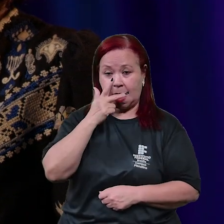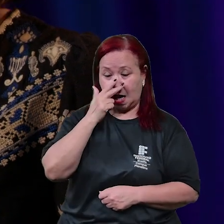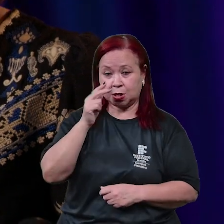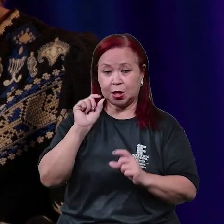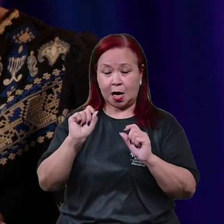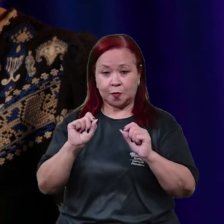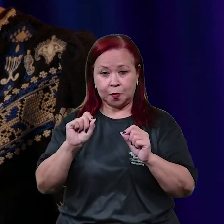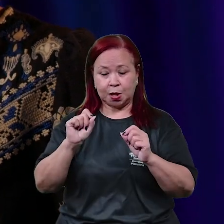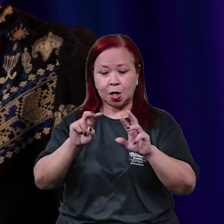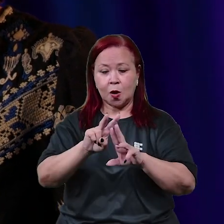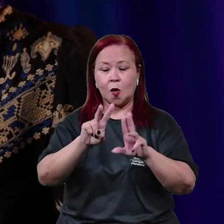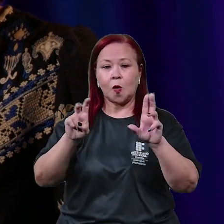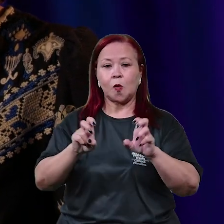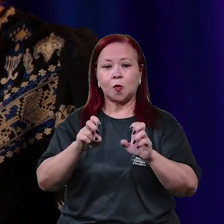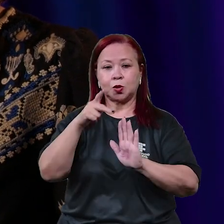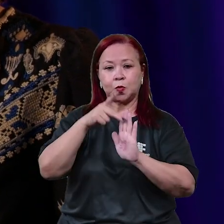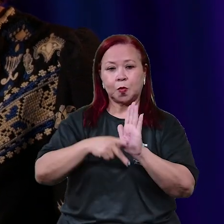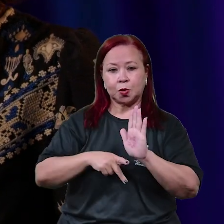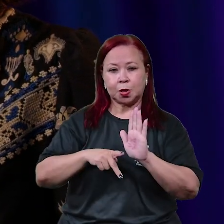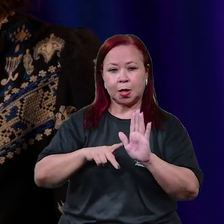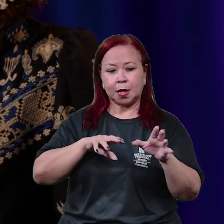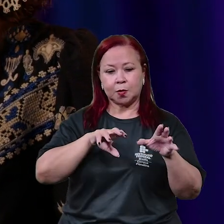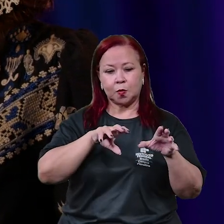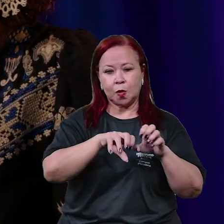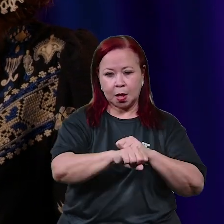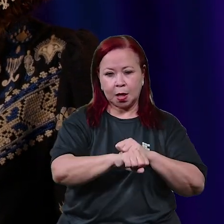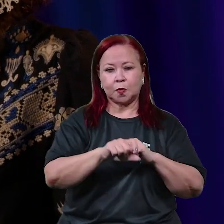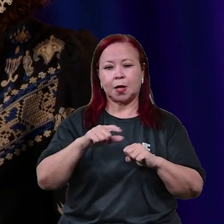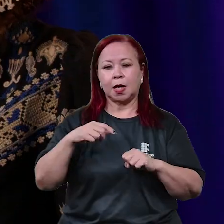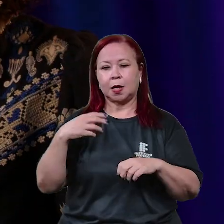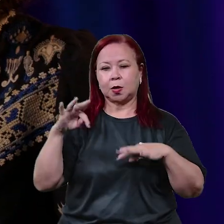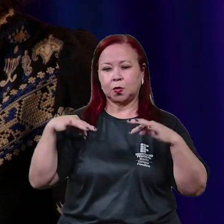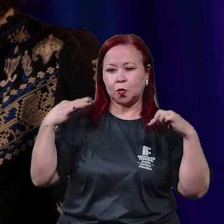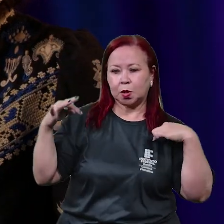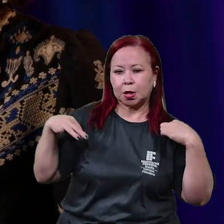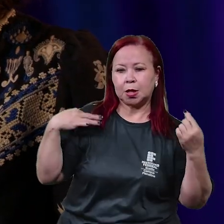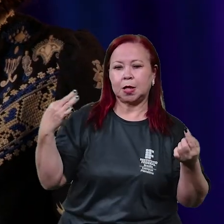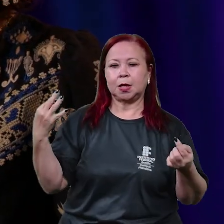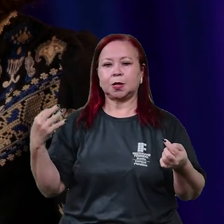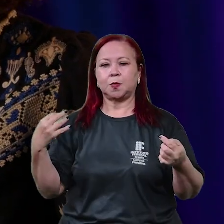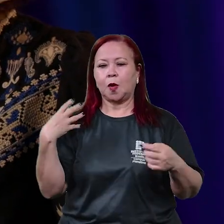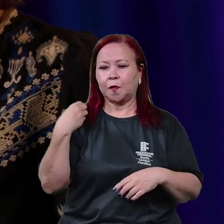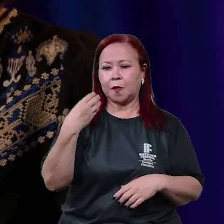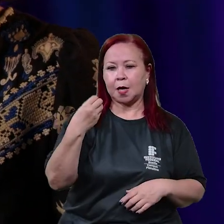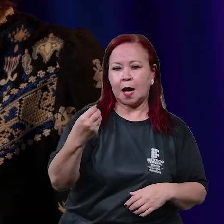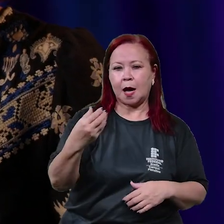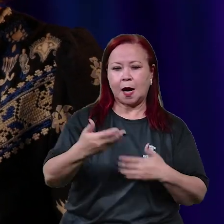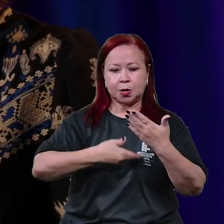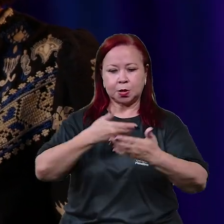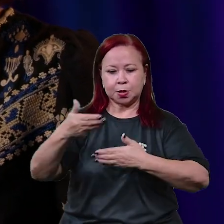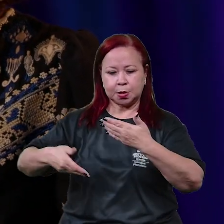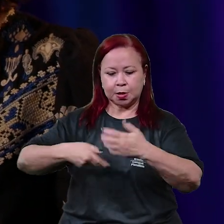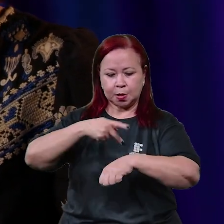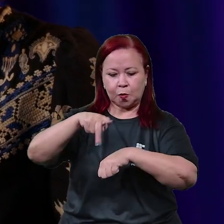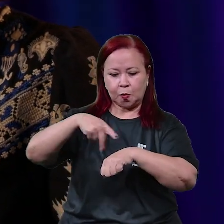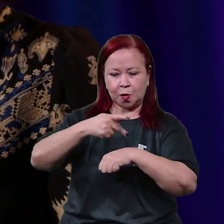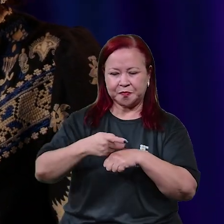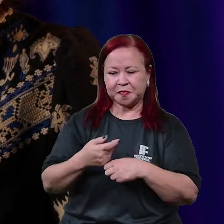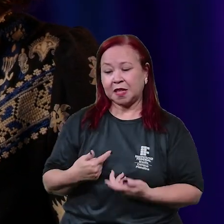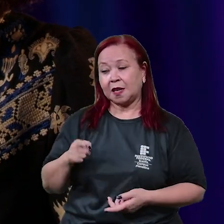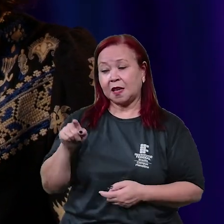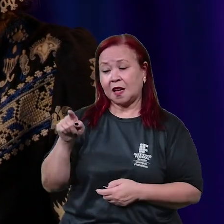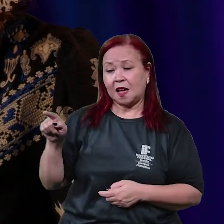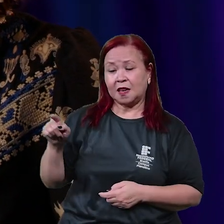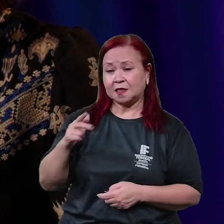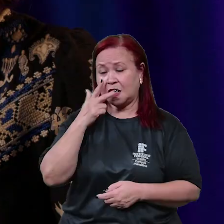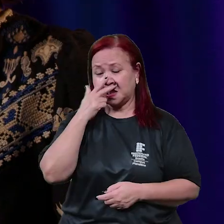que o título, né, do projeto integrador era Turismo, Viagens e Intercâmbio. E aí elas acharam que iam viajar e ficaram meio decepcionadas.